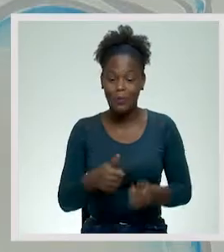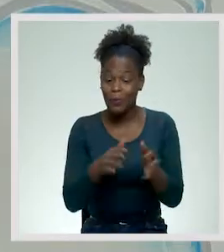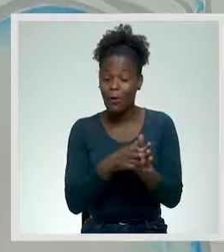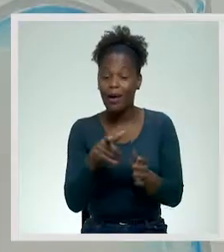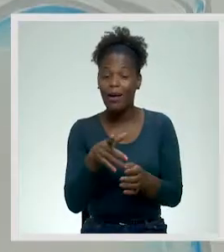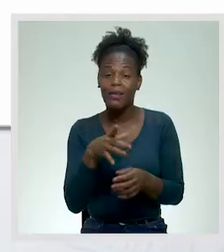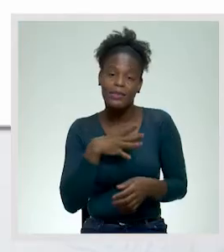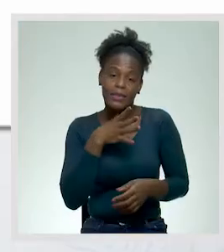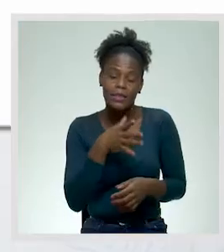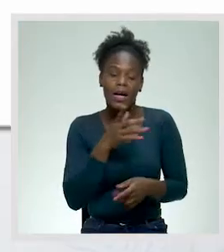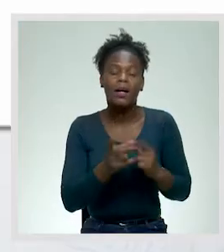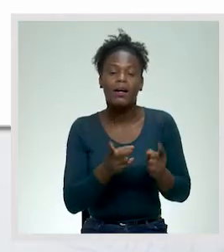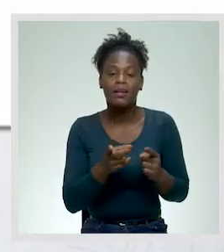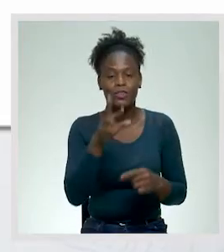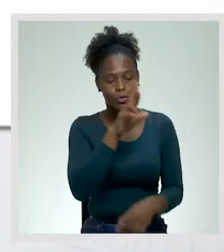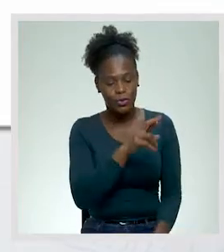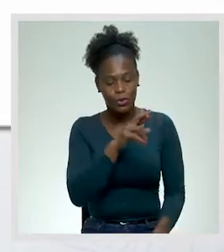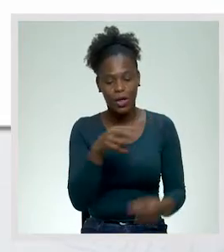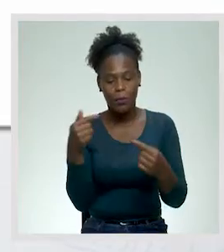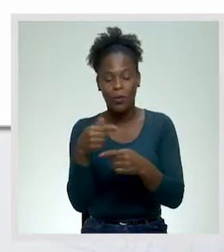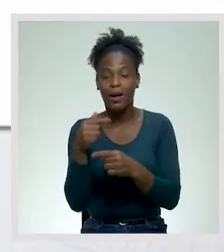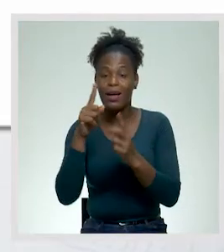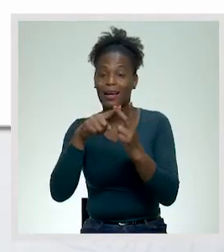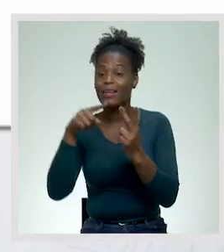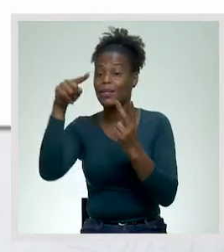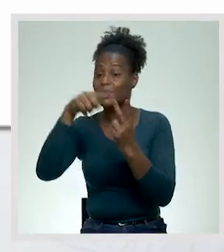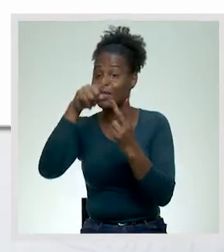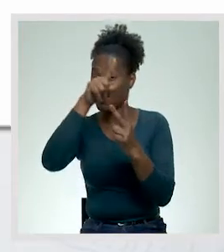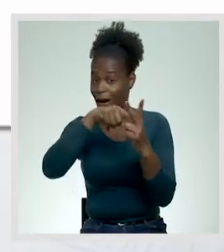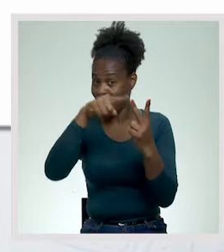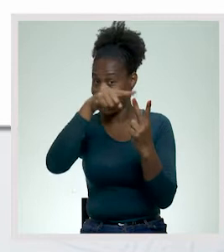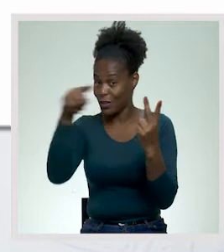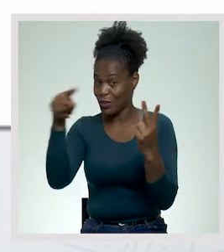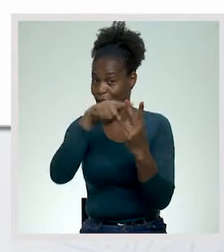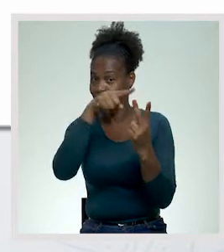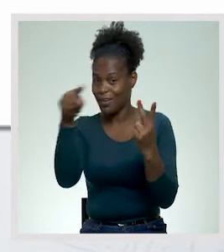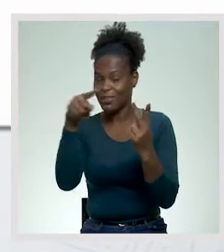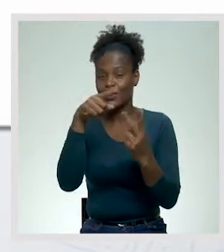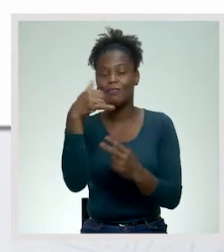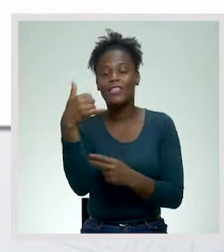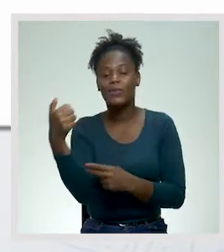implica dizer que x é igual a raiz quadrada de 25.